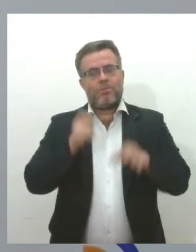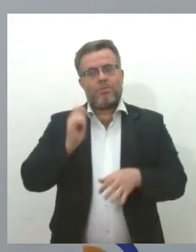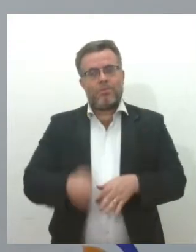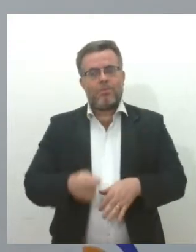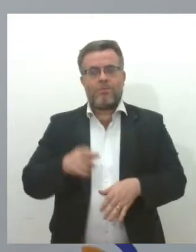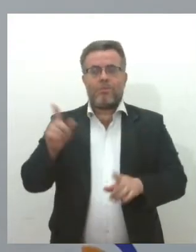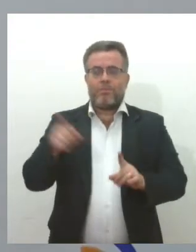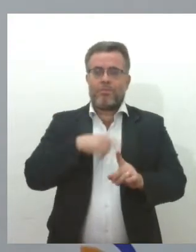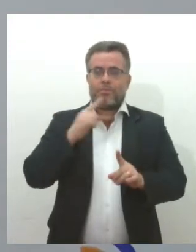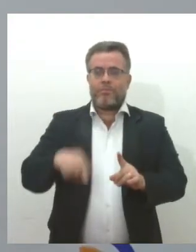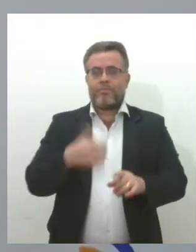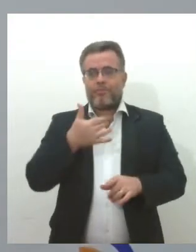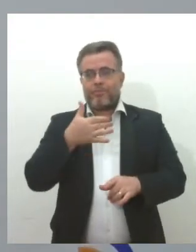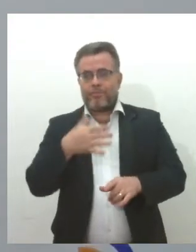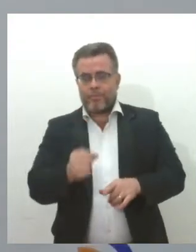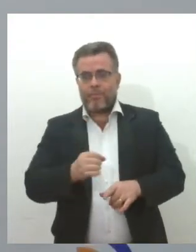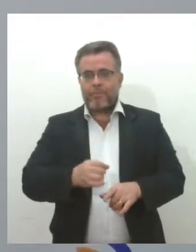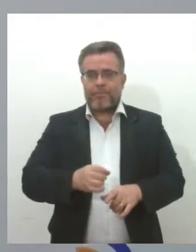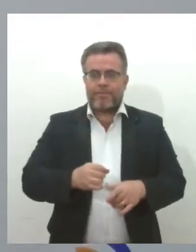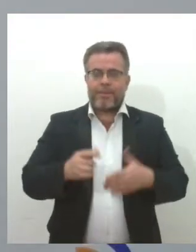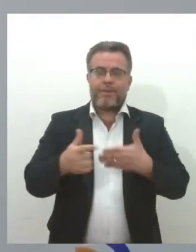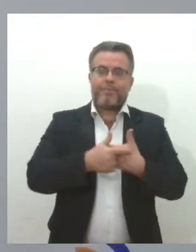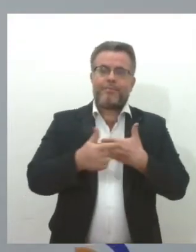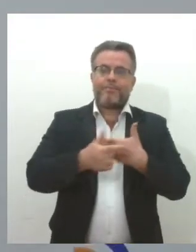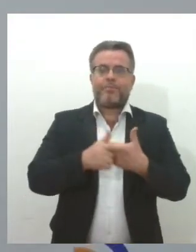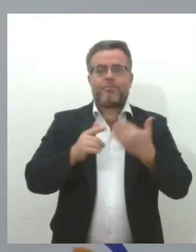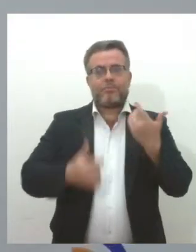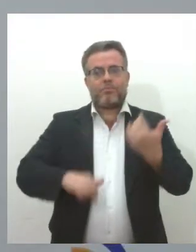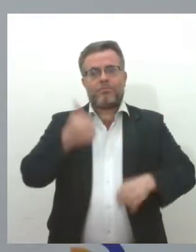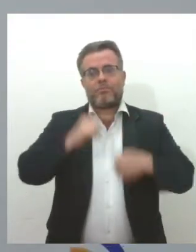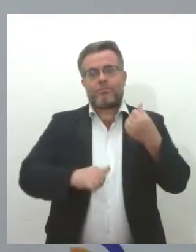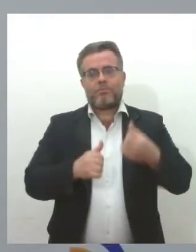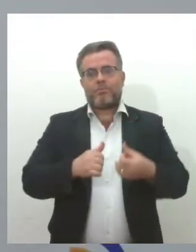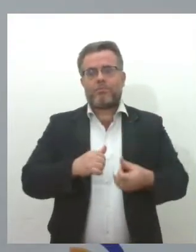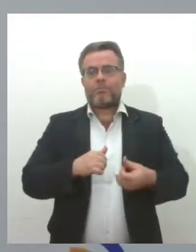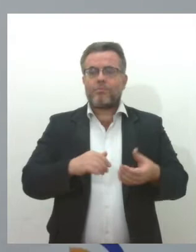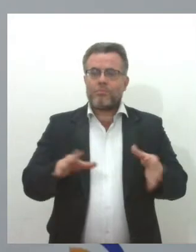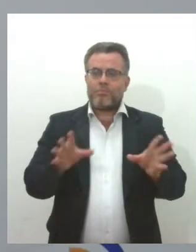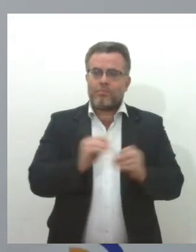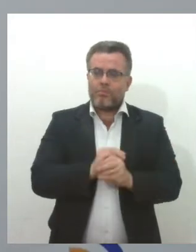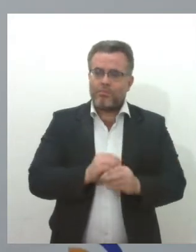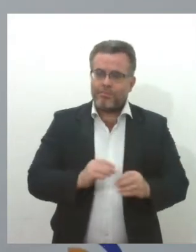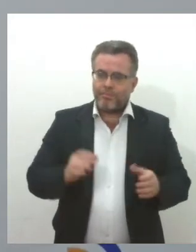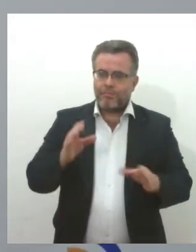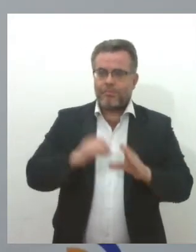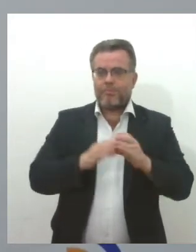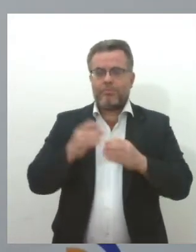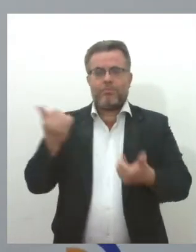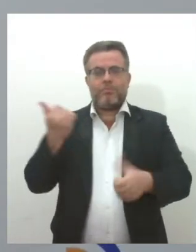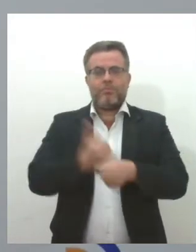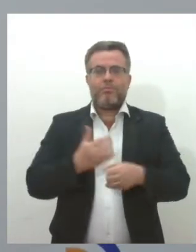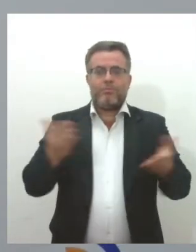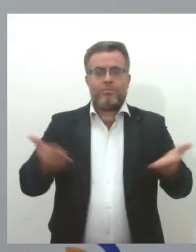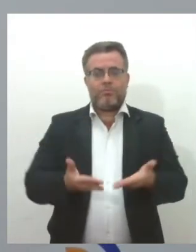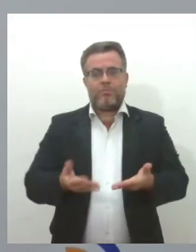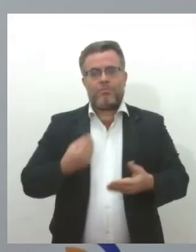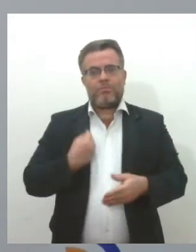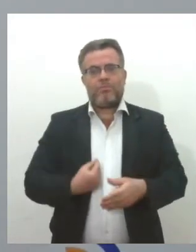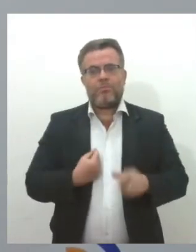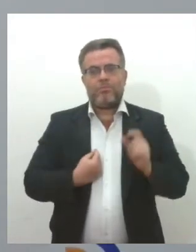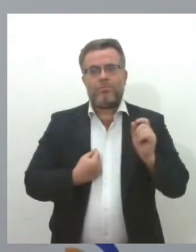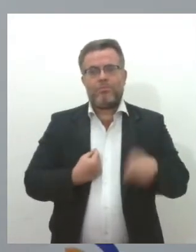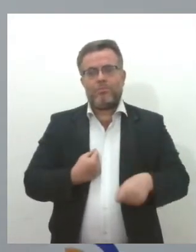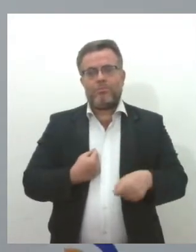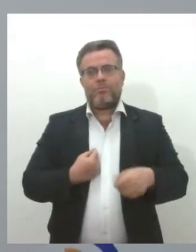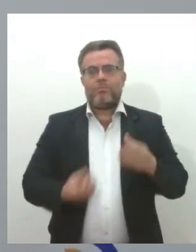com essa provação 10 cargos de analista judiciário poderiam ser preenchidos por concurso cargos que estavam vagos hoje para